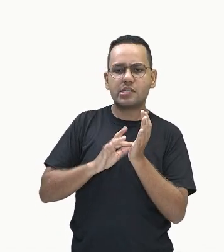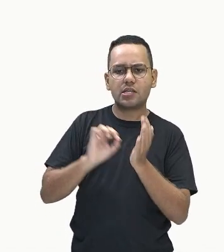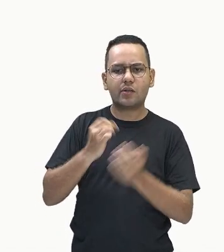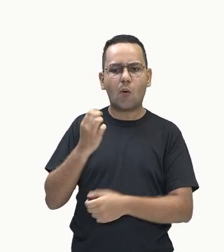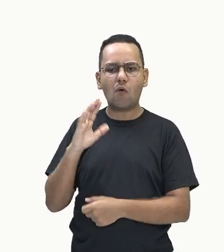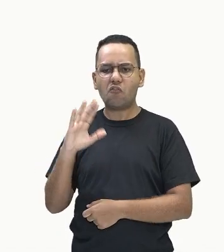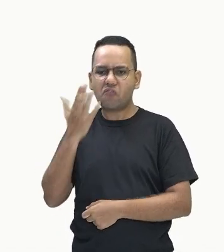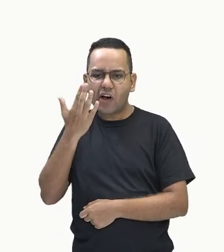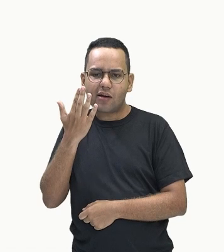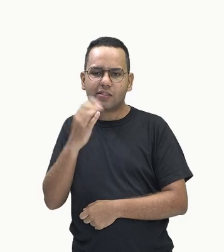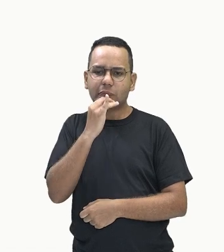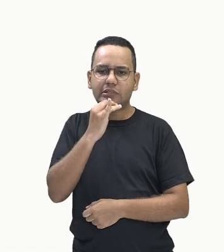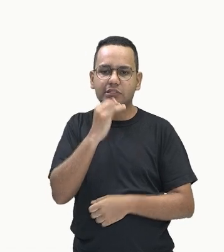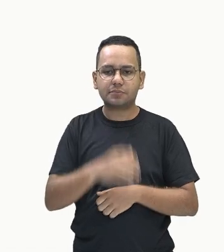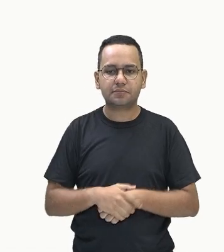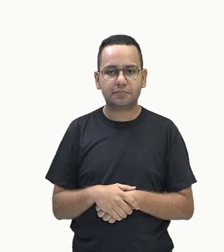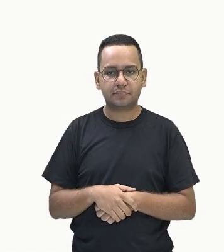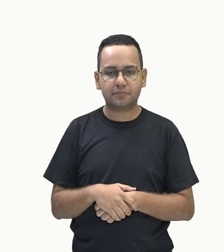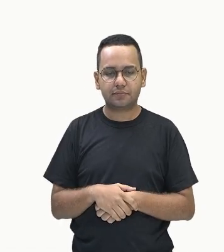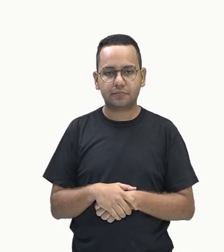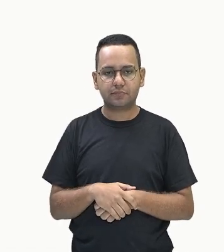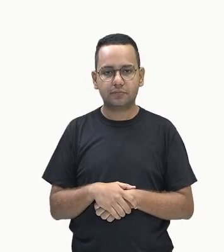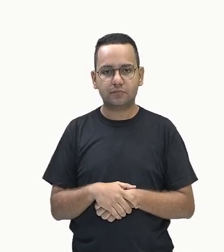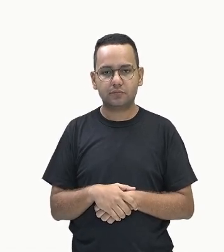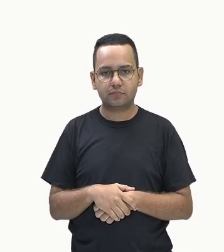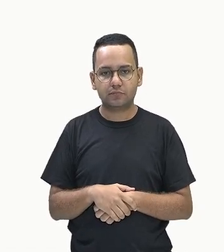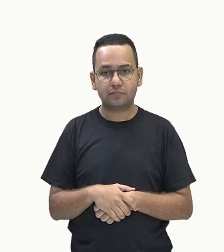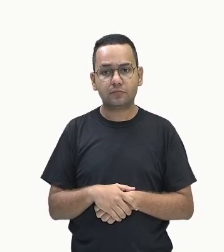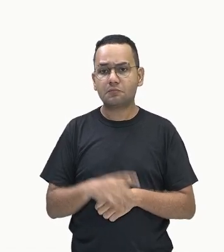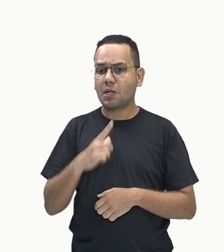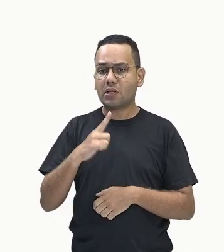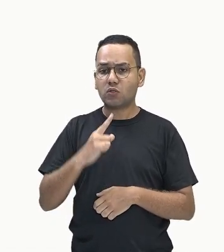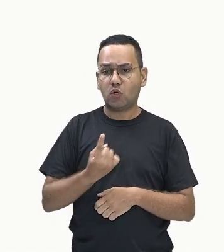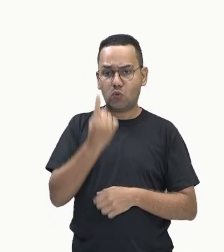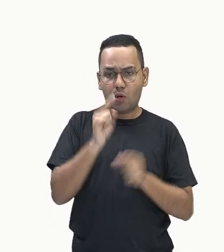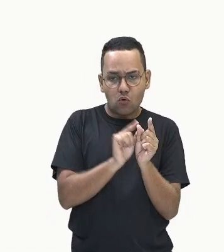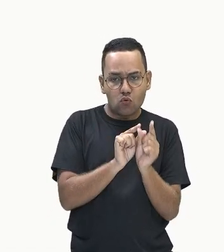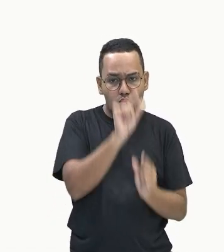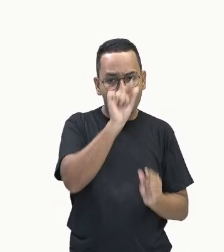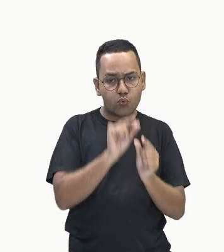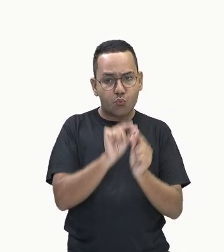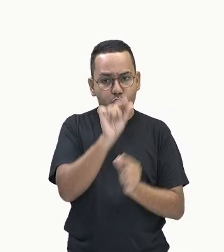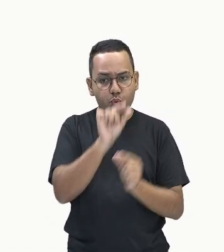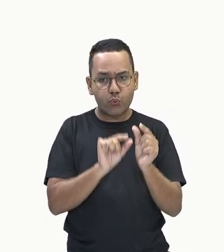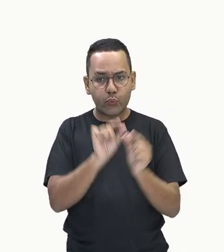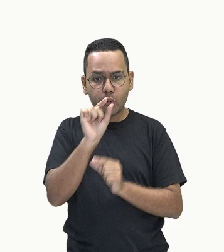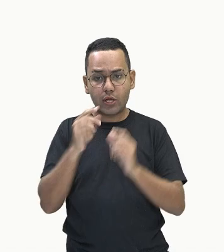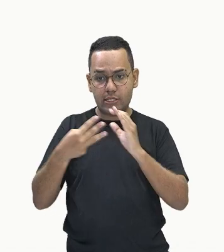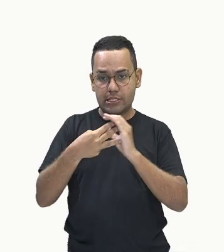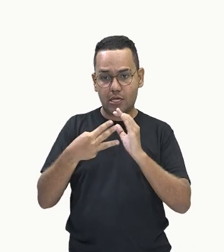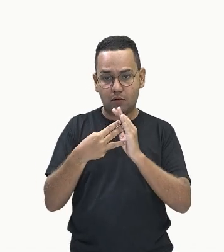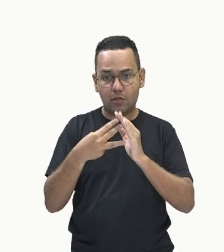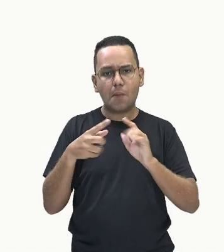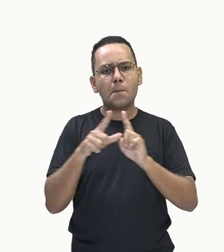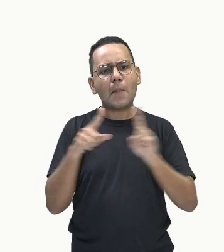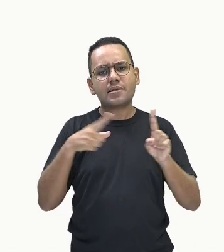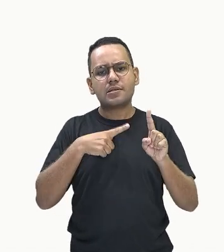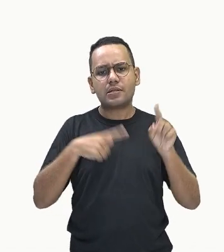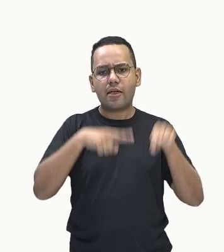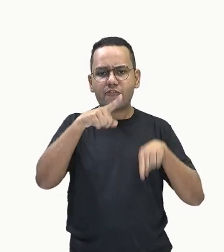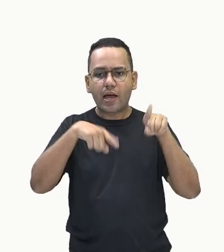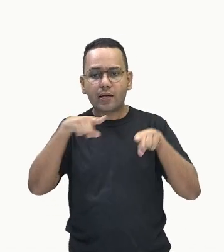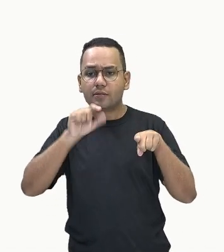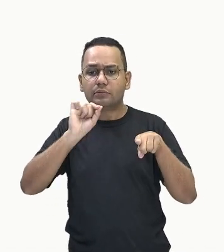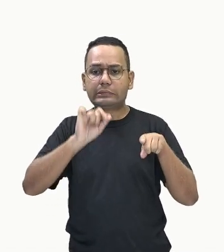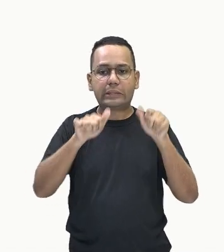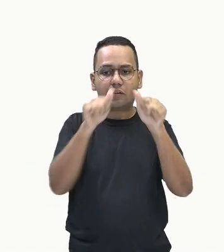que é estratificado, mas não é. É formado por apenas uma camada de células, só que devido como elas variam em forma e